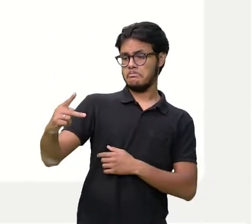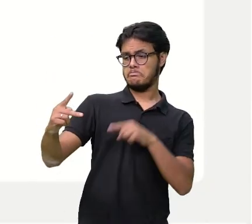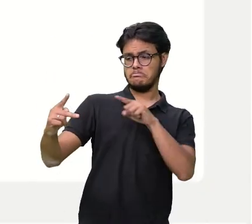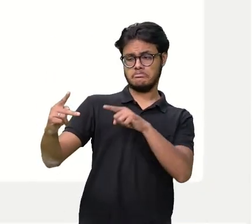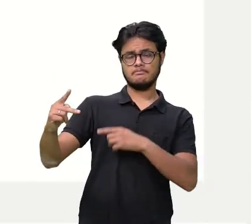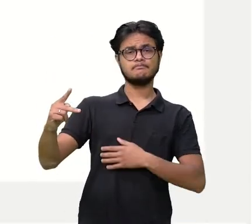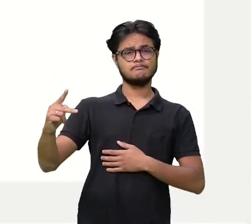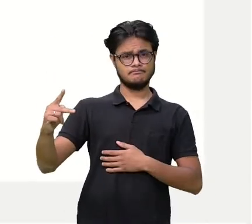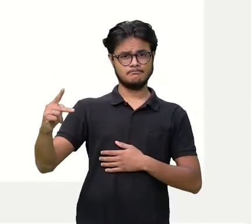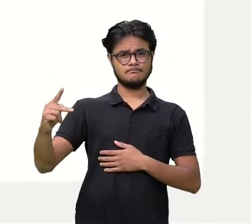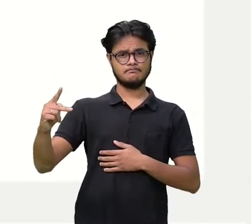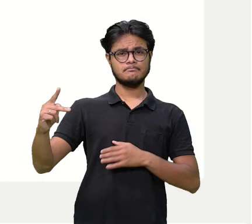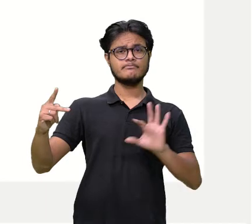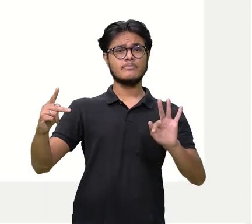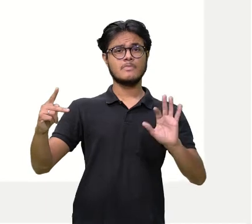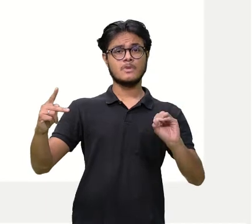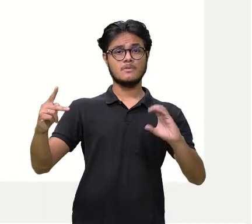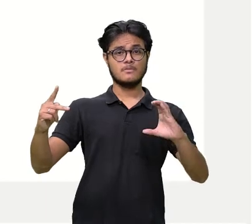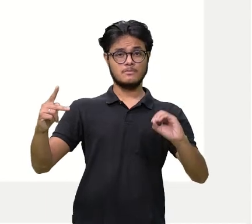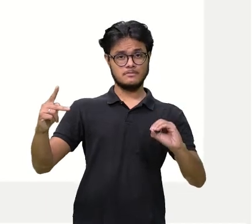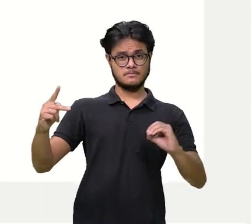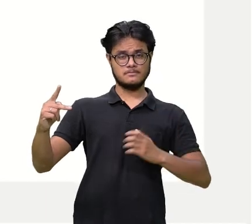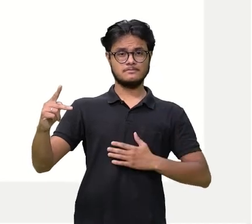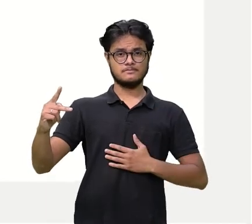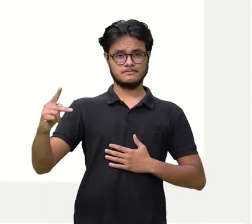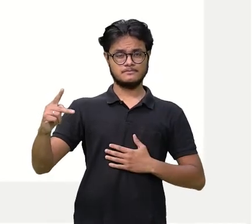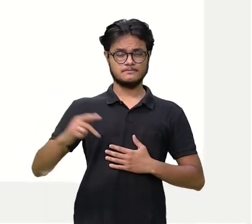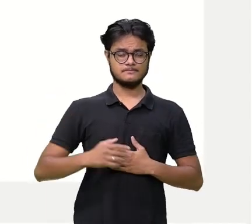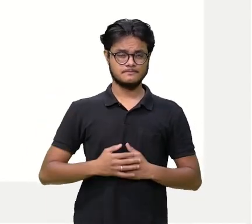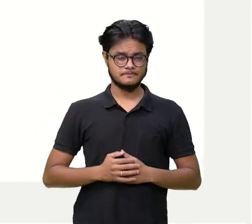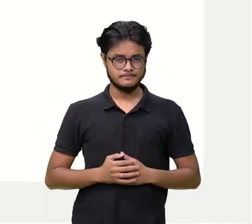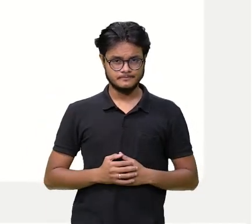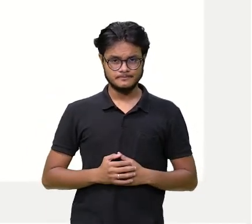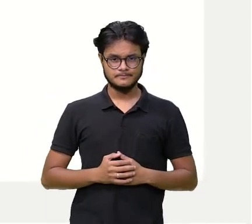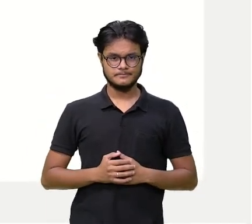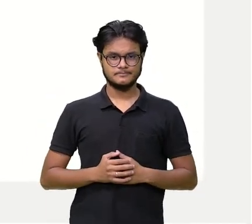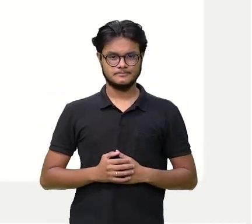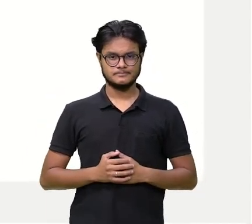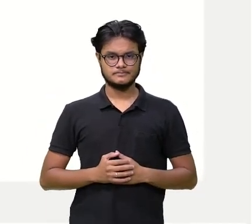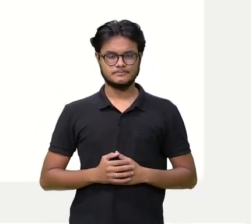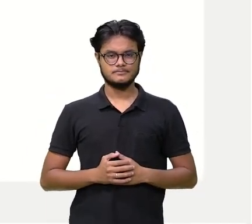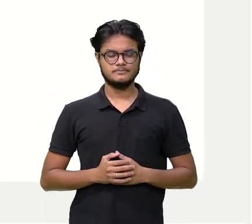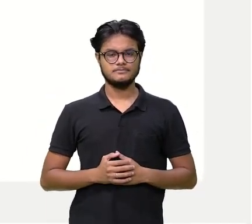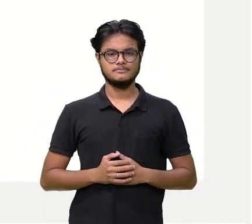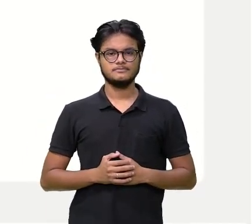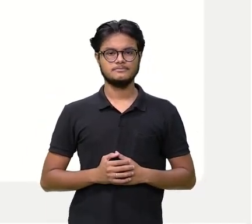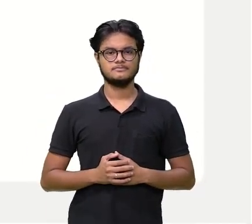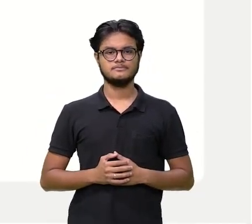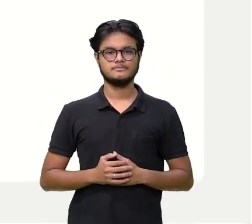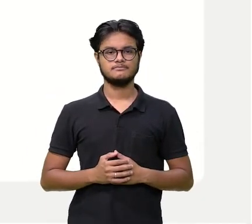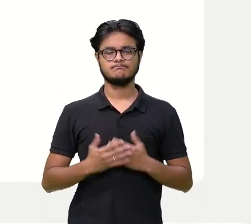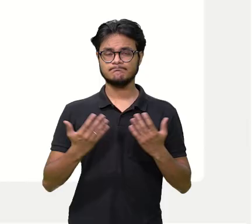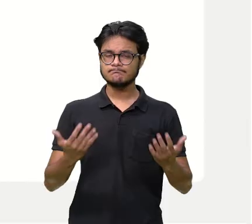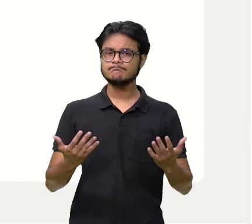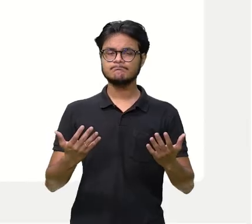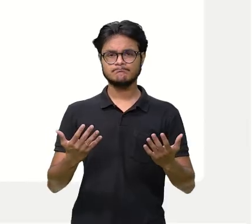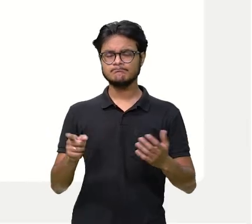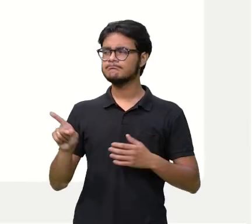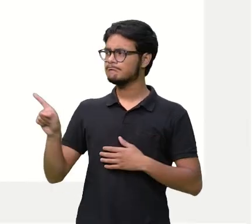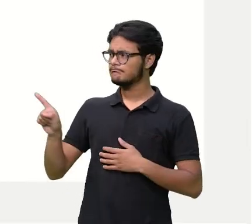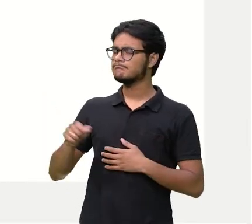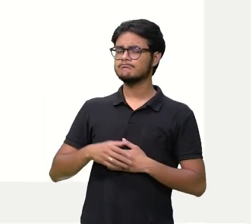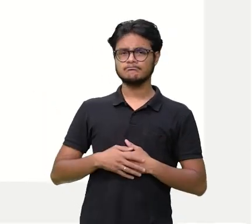elipse, né? Já sabemos que elipse não tem centro, elipse tem foco. E o provável ponto aqui focal